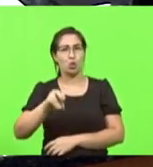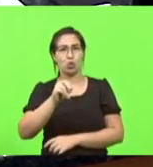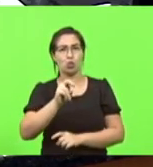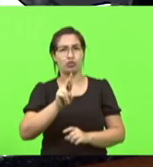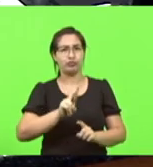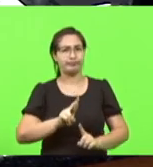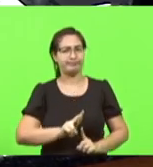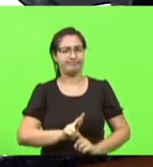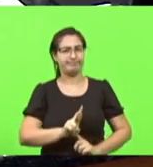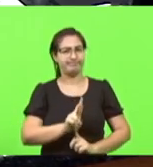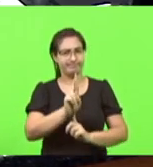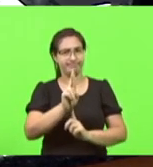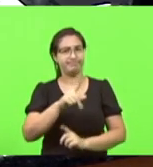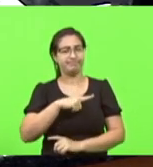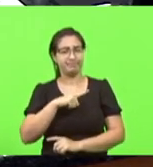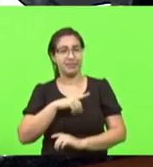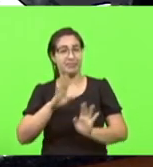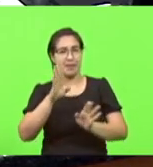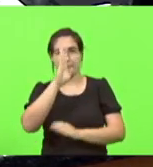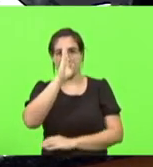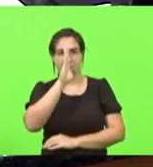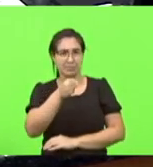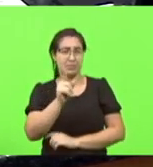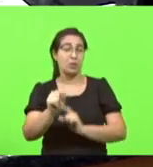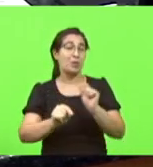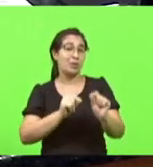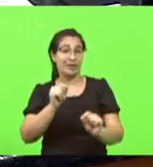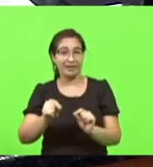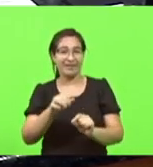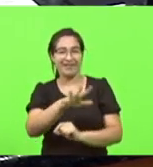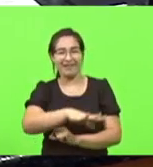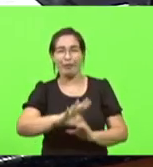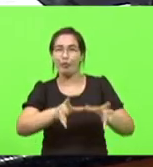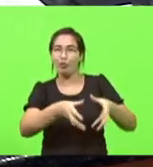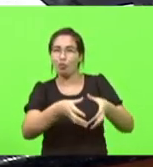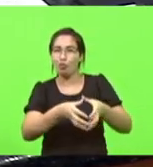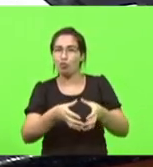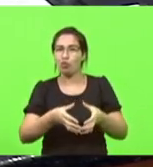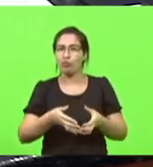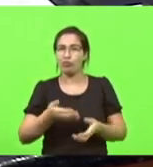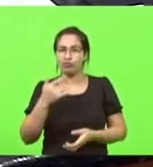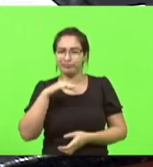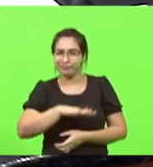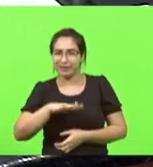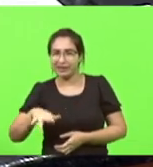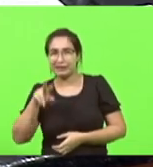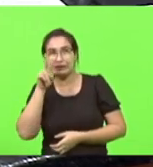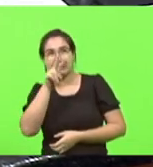os catarinenses, mas principalmente para gerações que enxergam nele um grande espelho e referência.